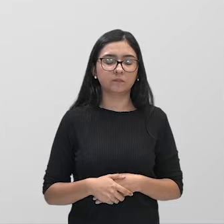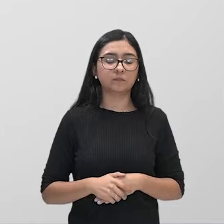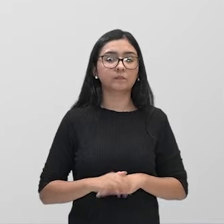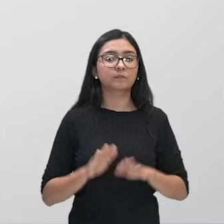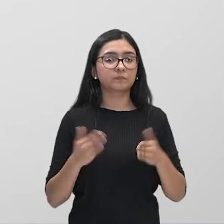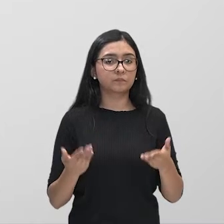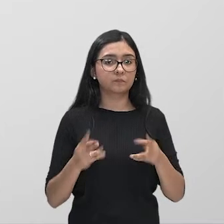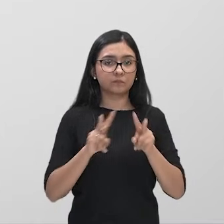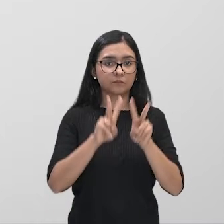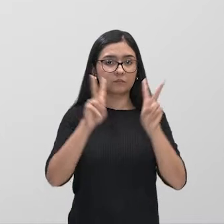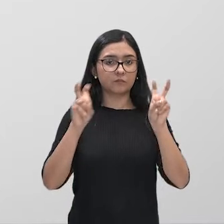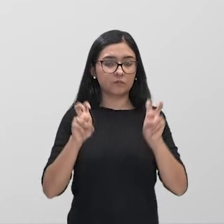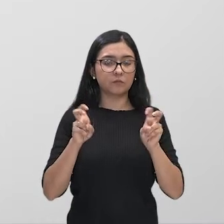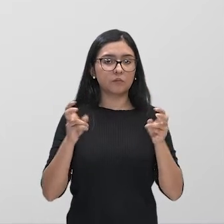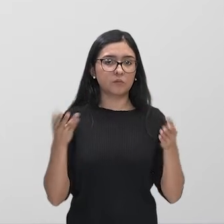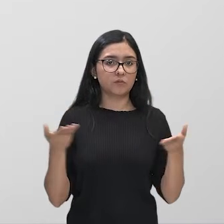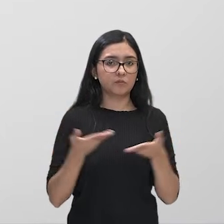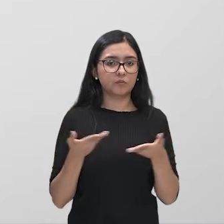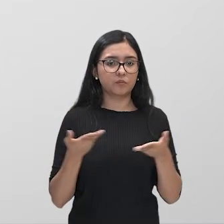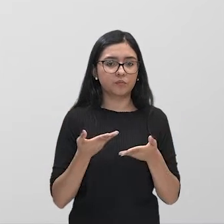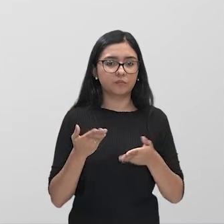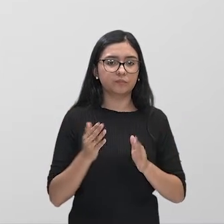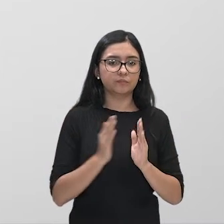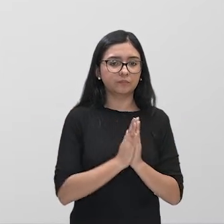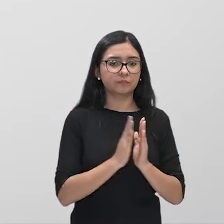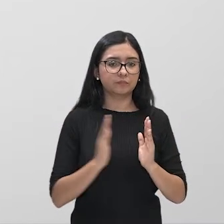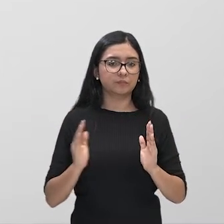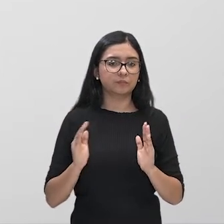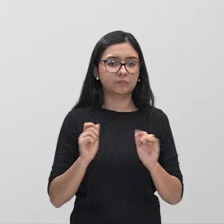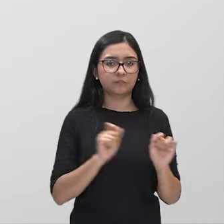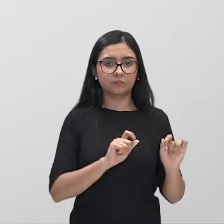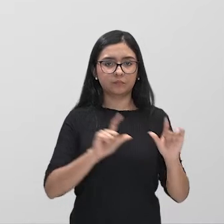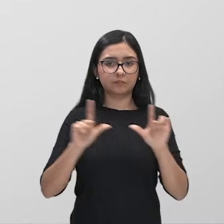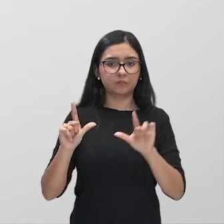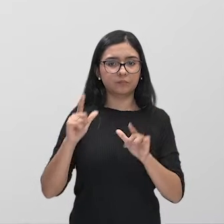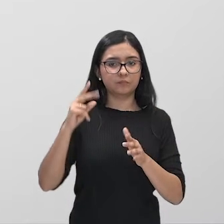atual. Vamos passar para a gente fazer uma leitura.